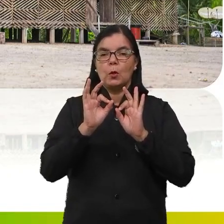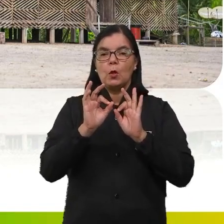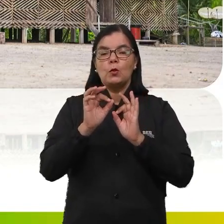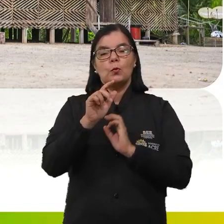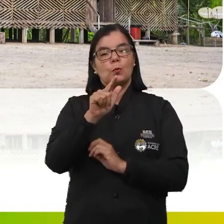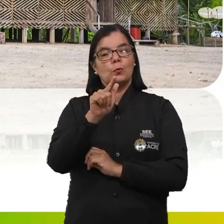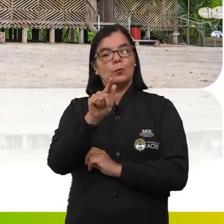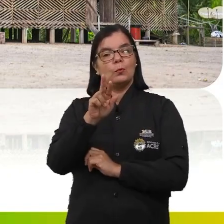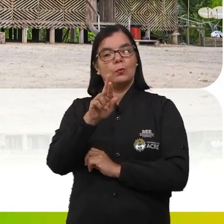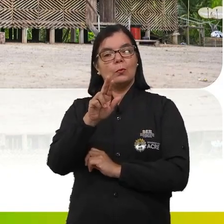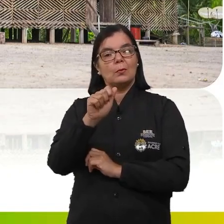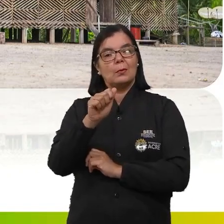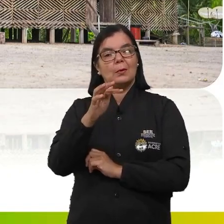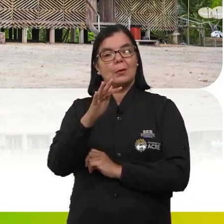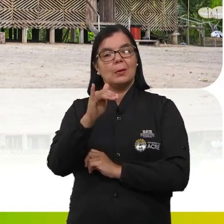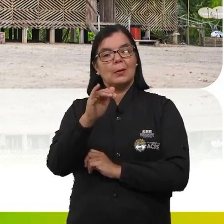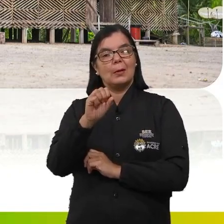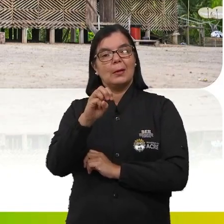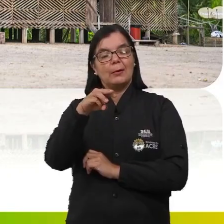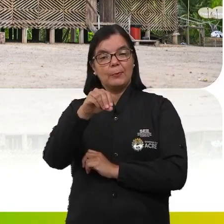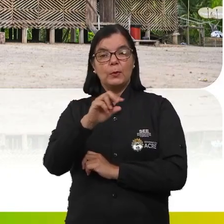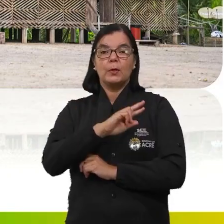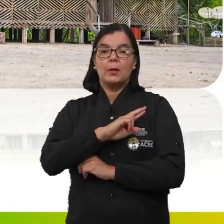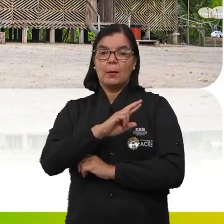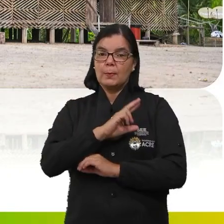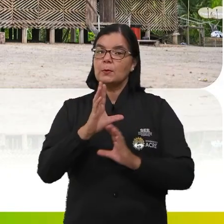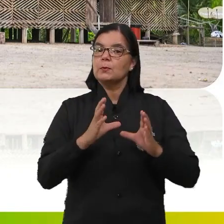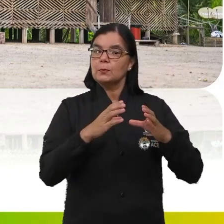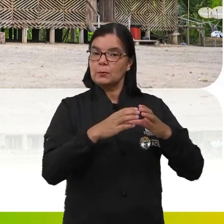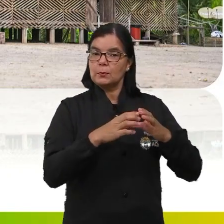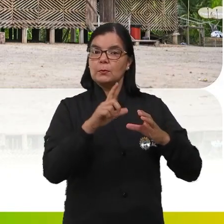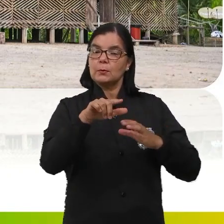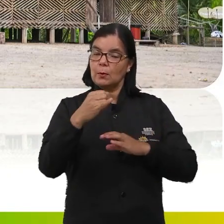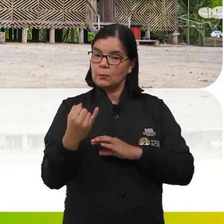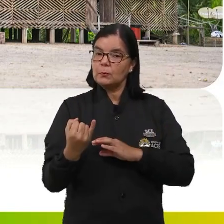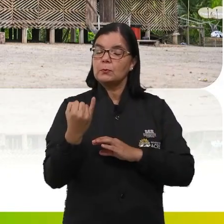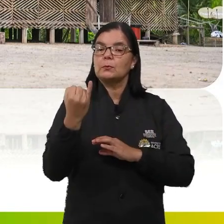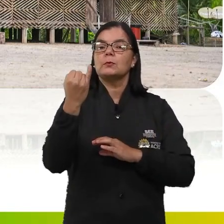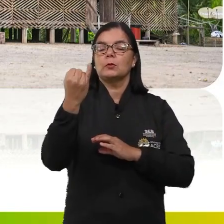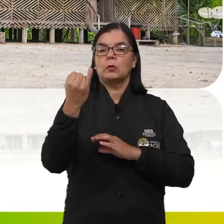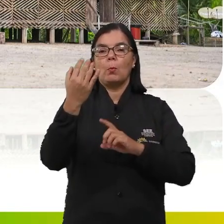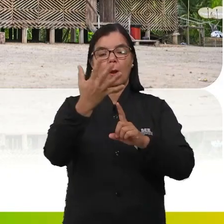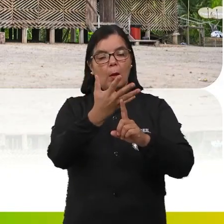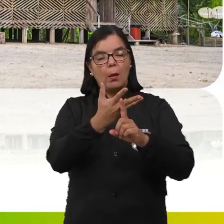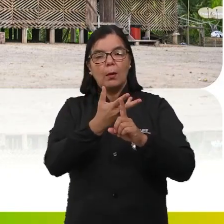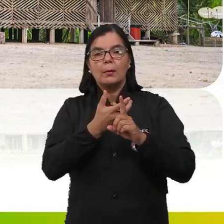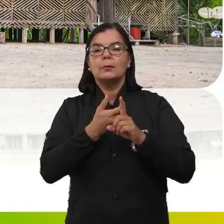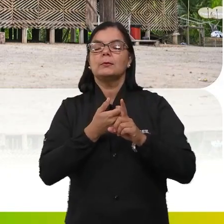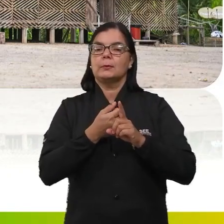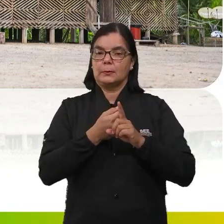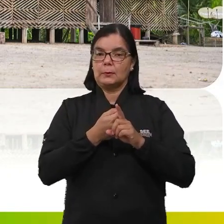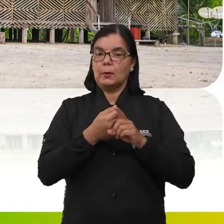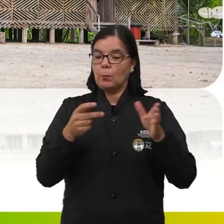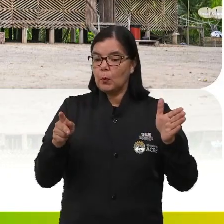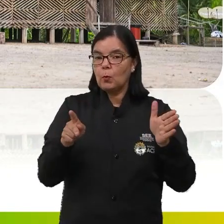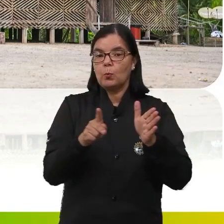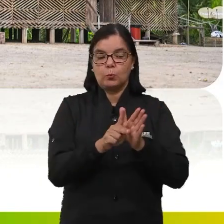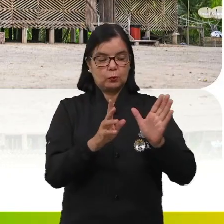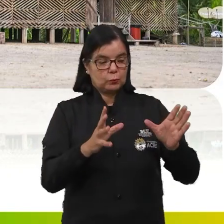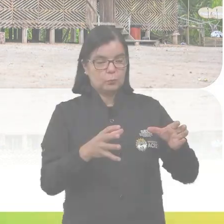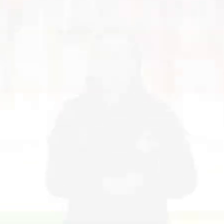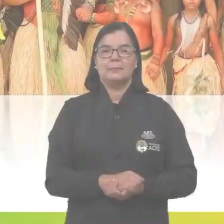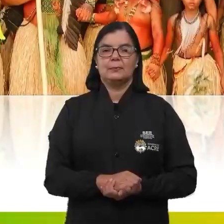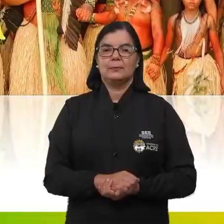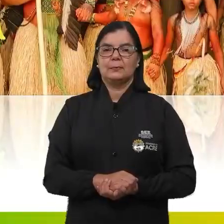grafismo que representa a tribo. Então, é muito importante a arte, o grafismo para o seu